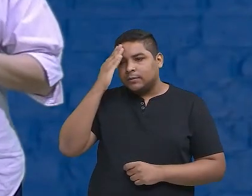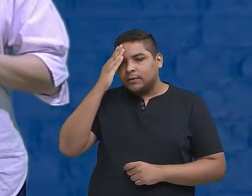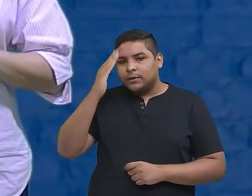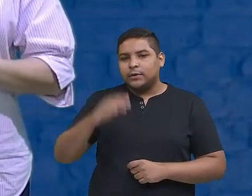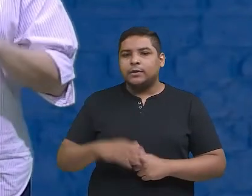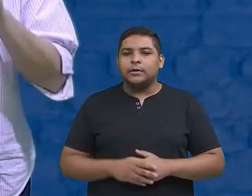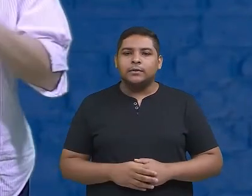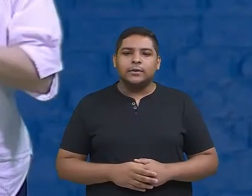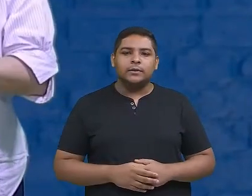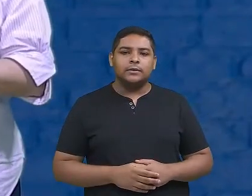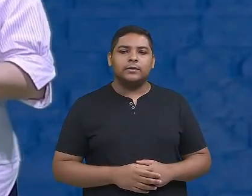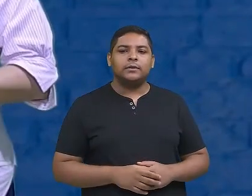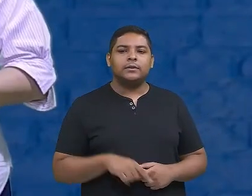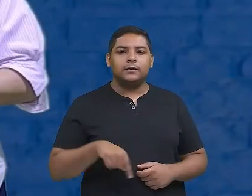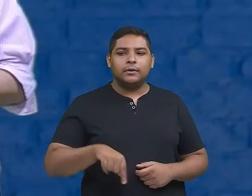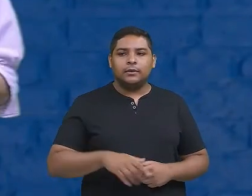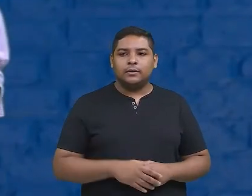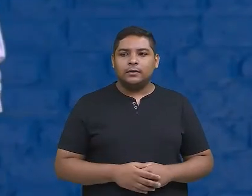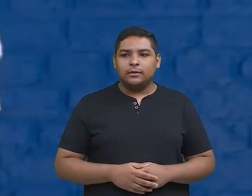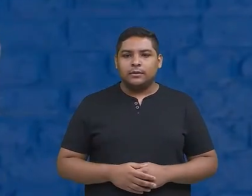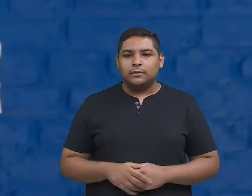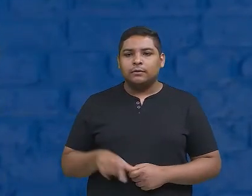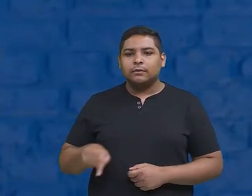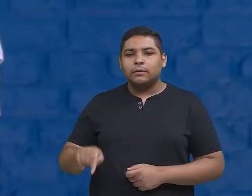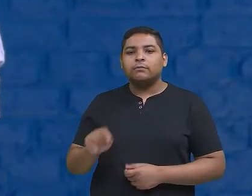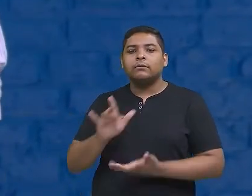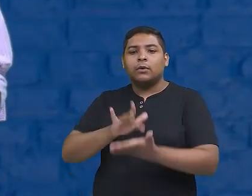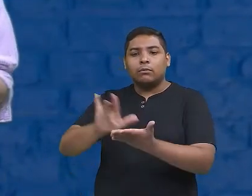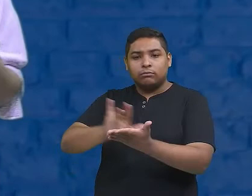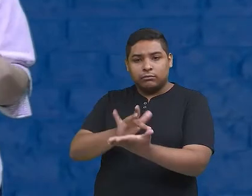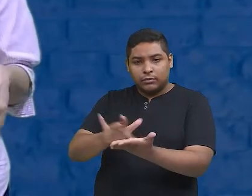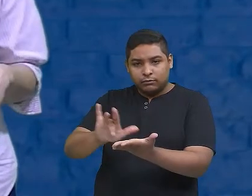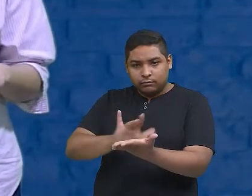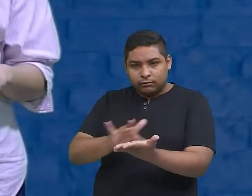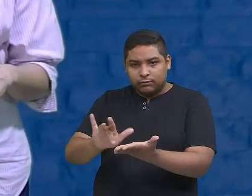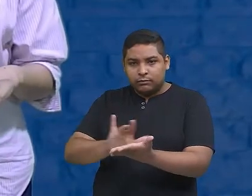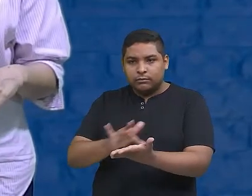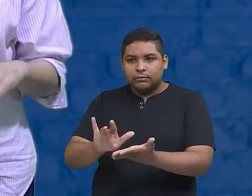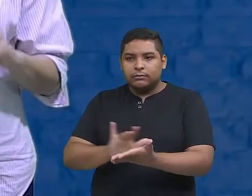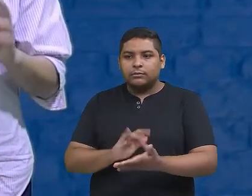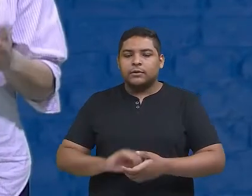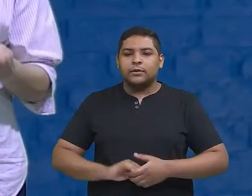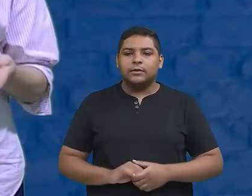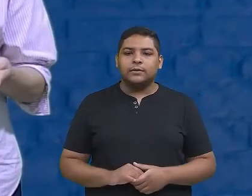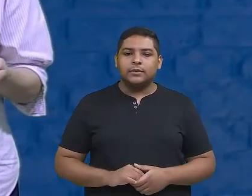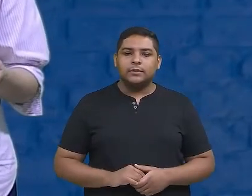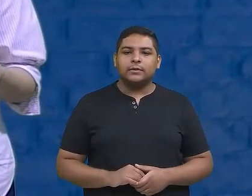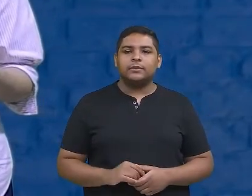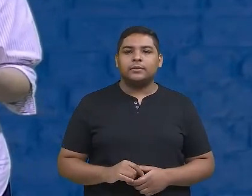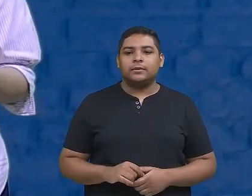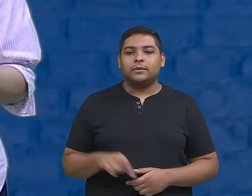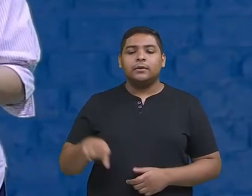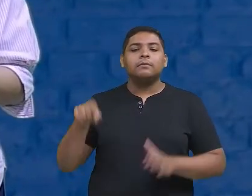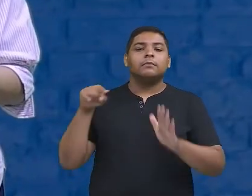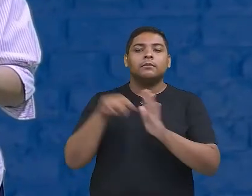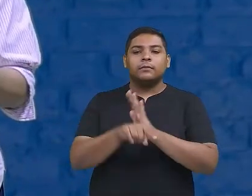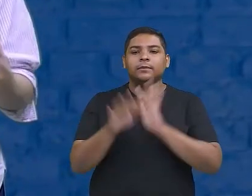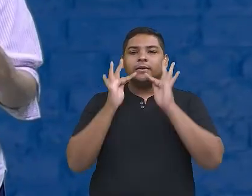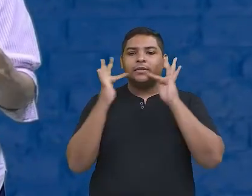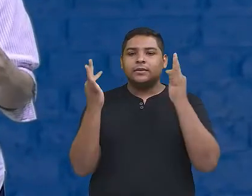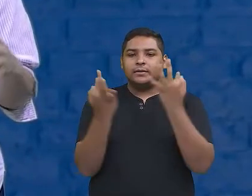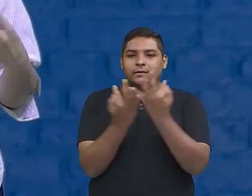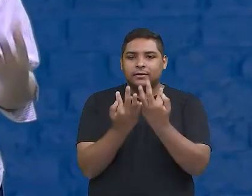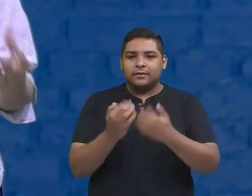tem esse projeto da gentileza. É isso que eu quero conversar com vocês, os pais e os professores. Para perguntar da família,